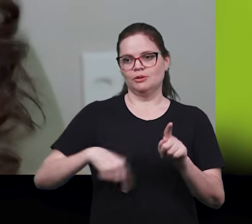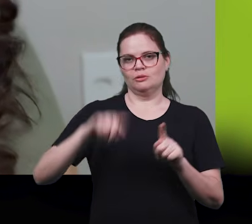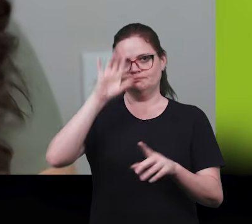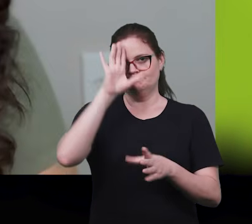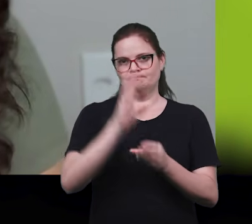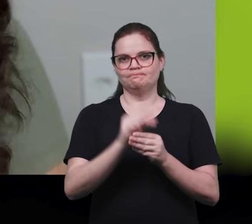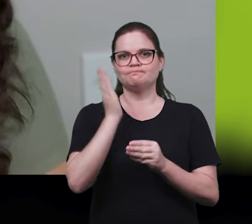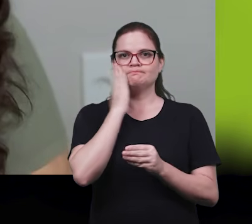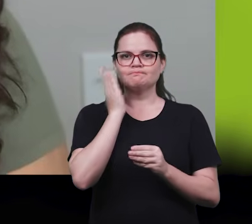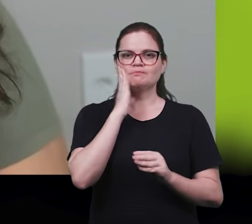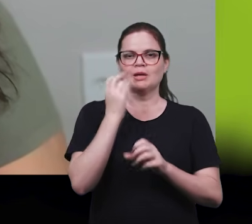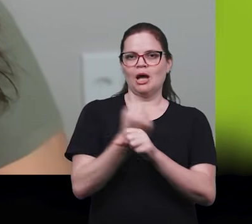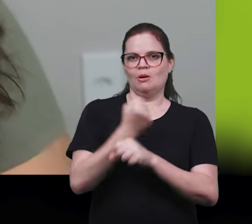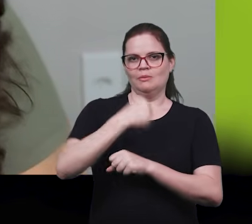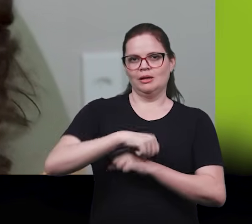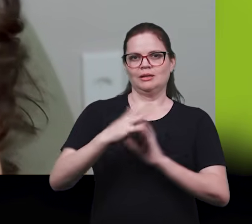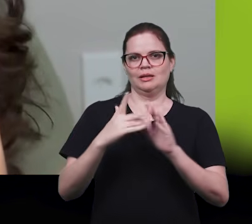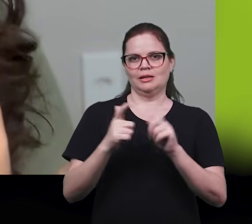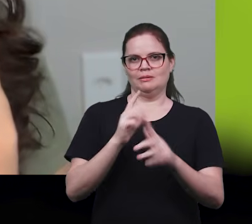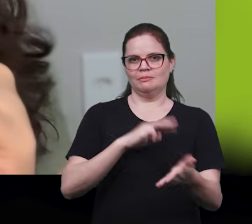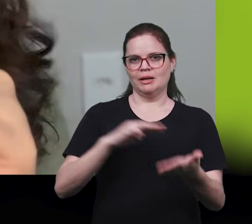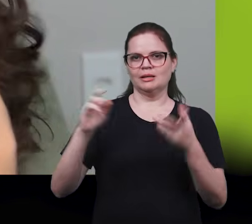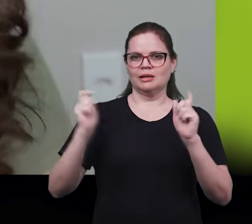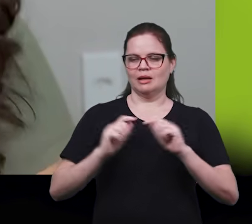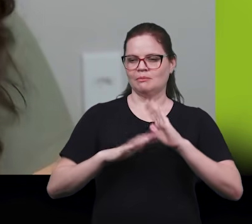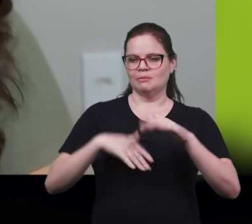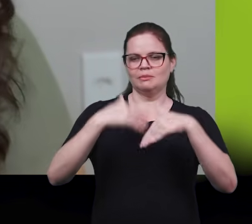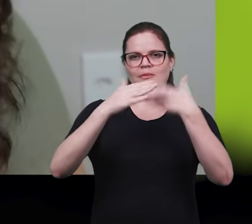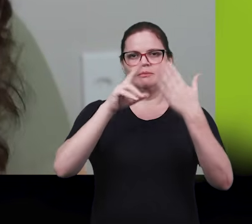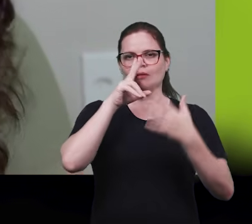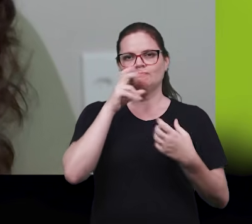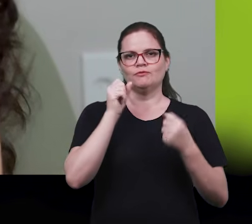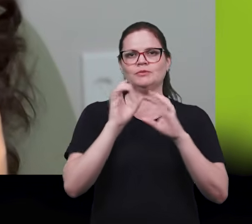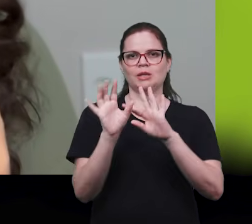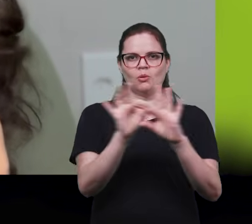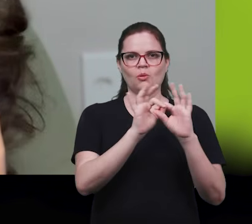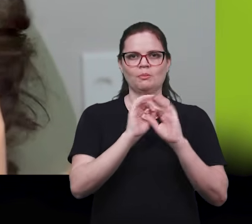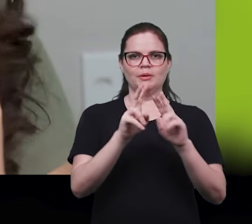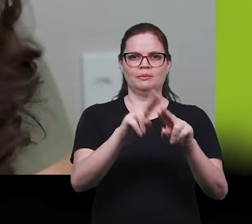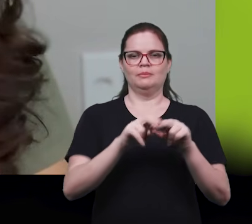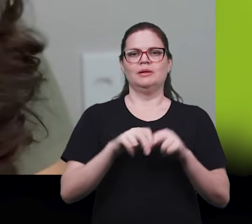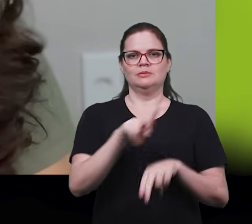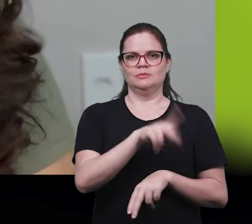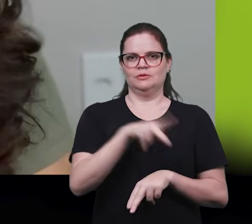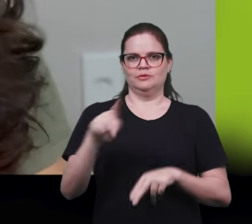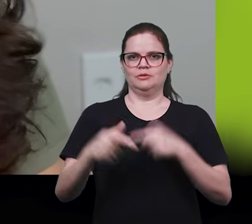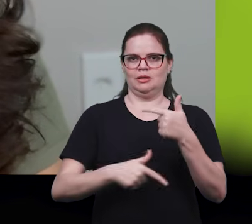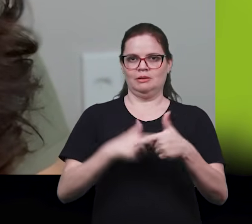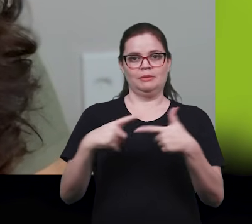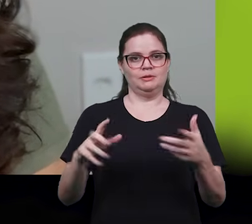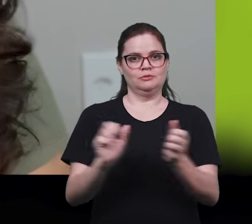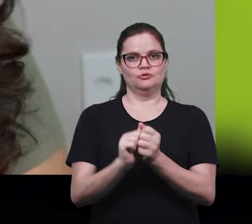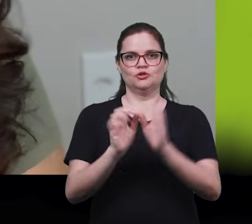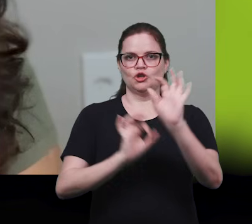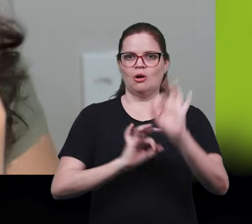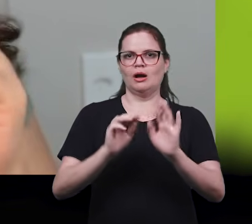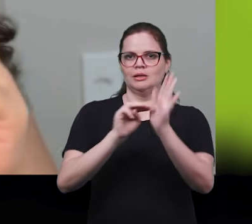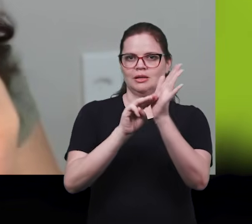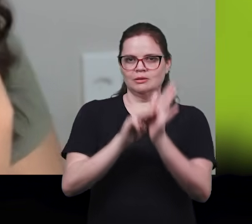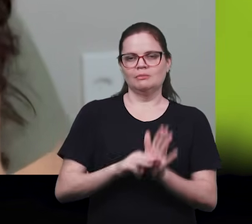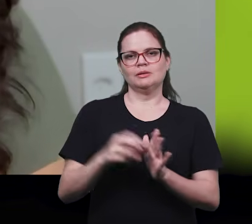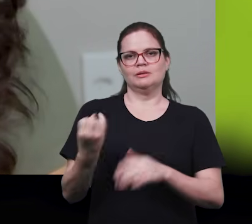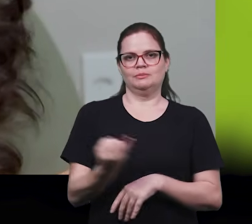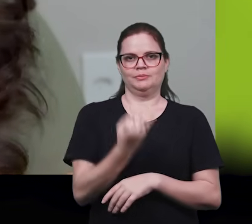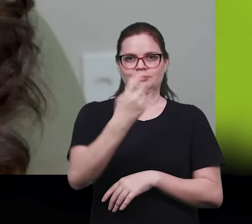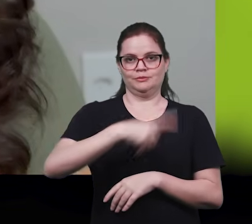sendo fortalecida através aí da comunhão, através do trabalho das professoras. E o trabalho da organização e método ele é